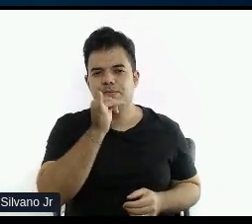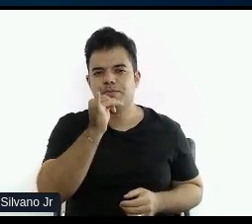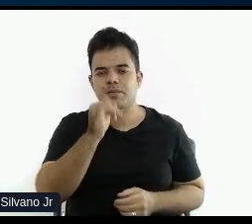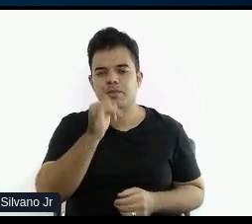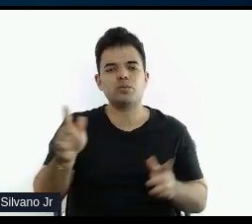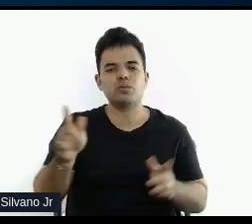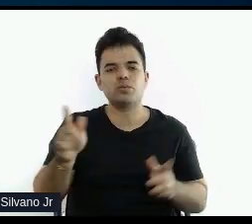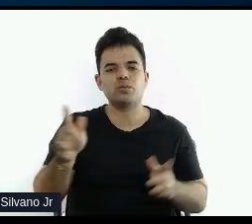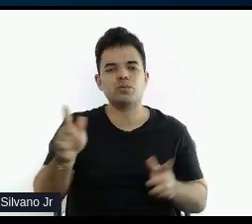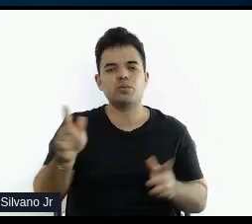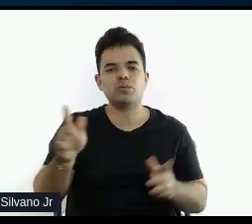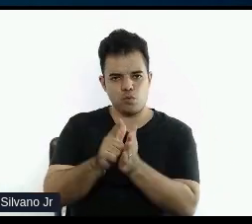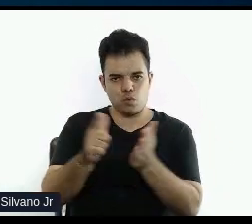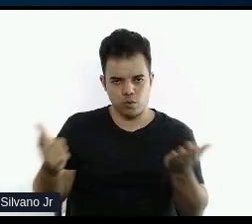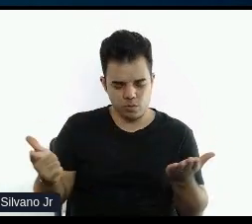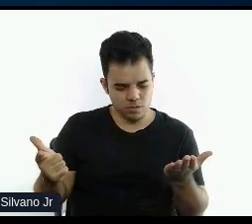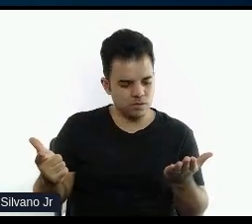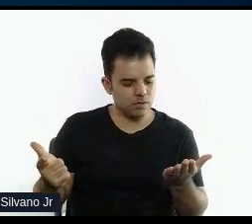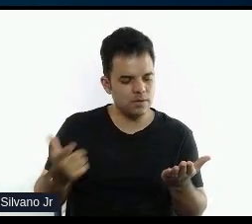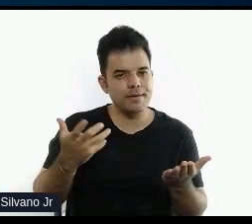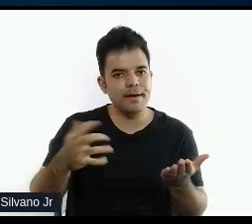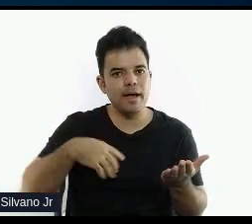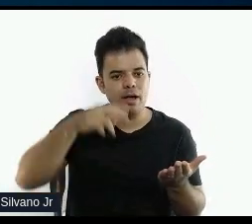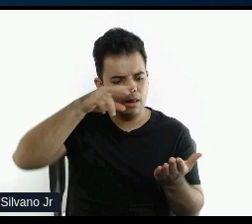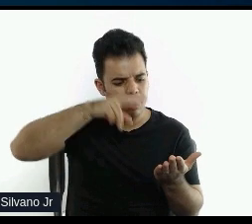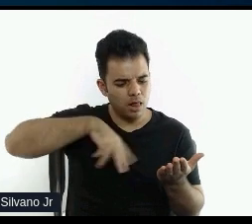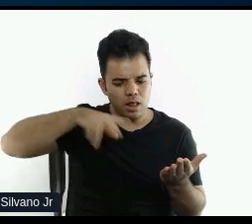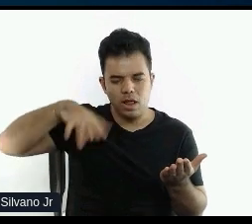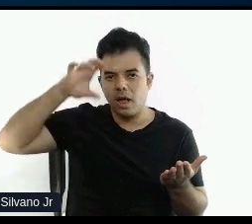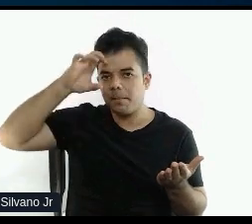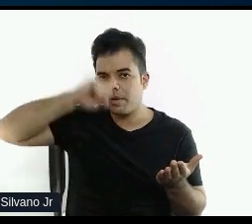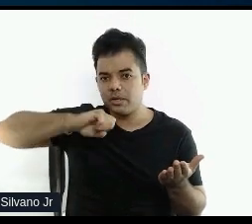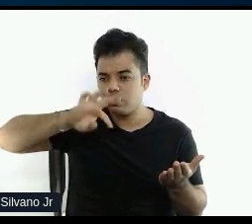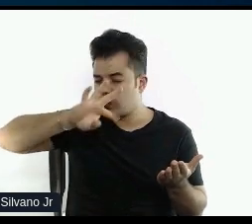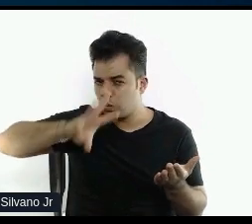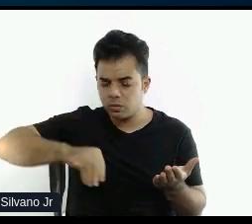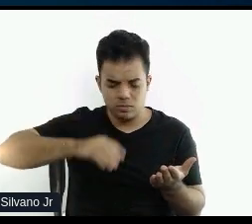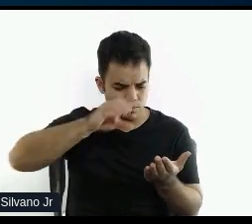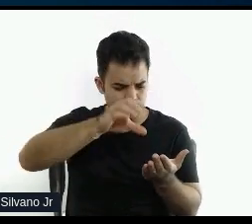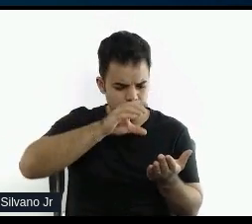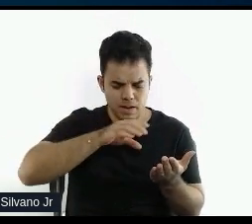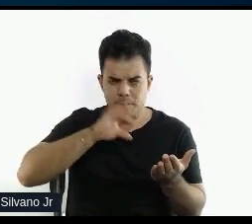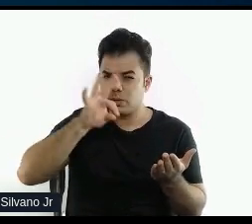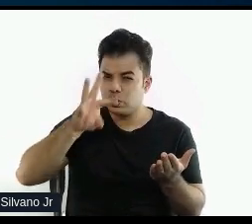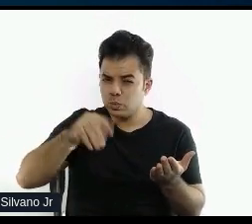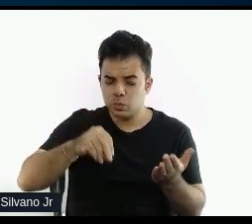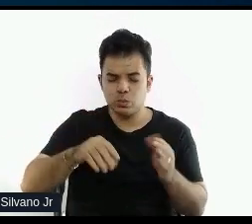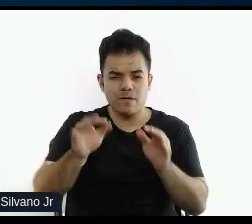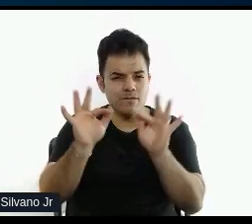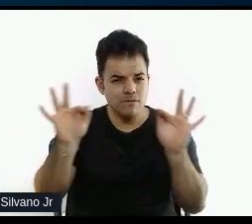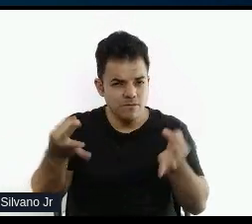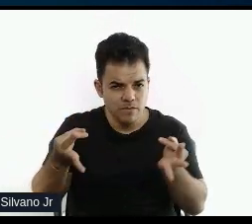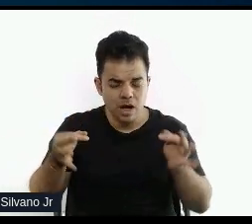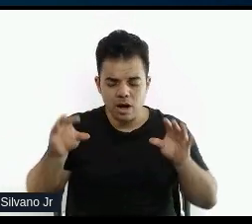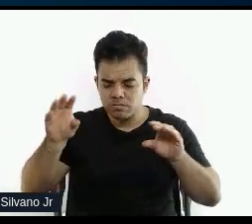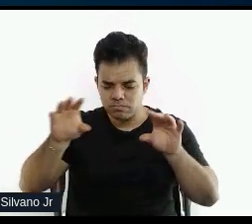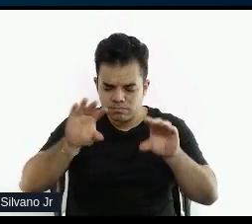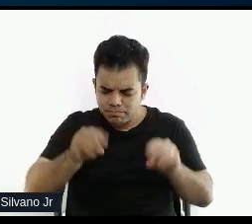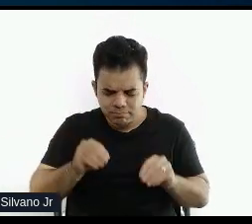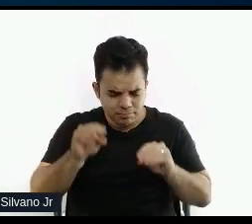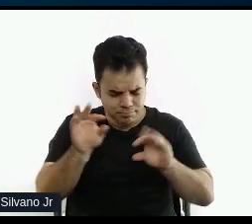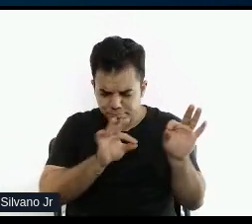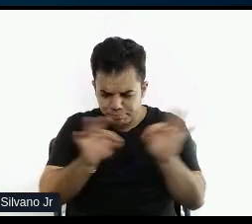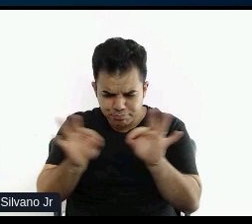quero aprender sobre esse texto de jornal, eu pego essas sentenças, pego essas frases, eu transformo essas frases ali